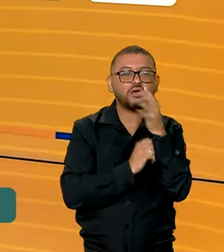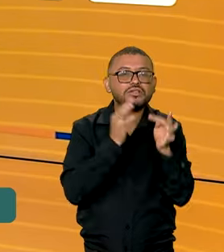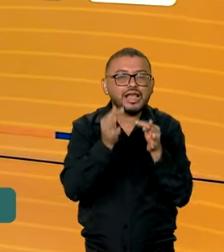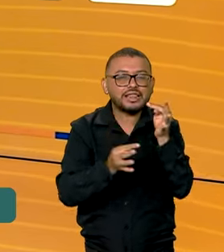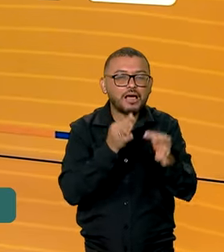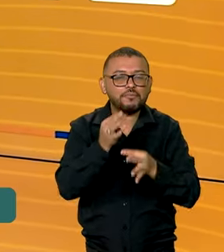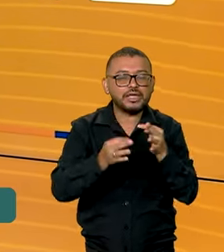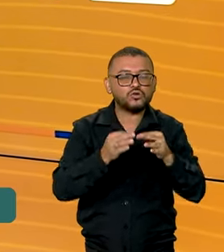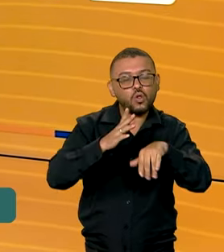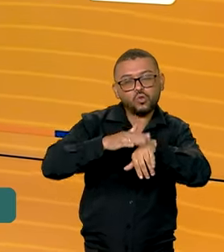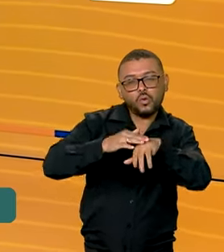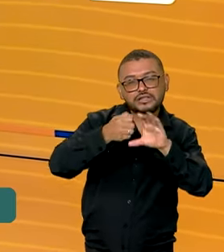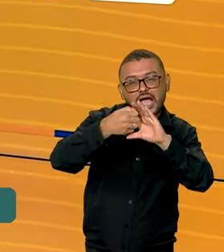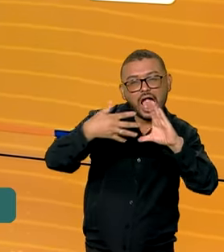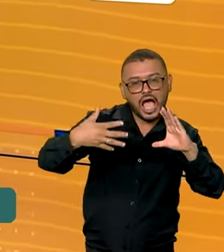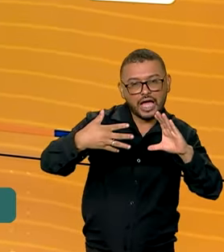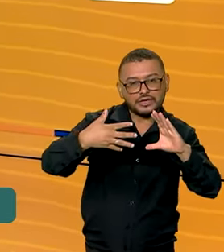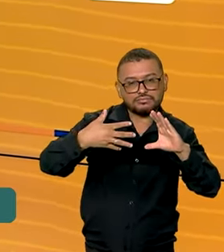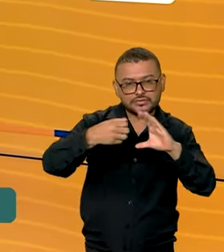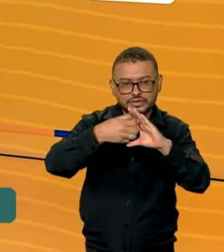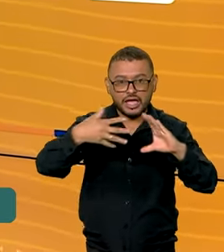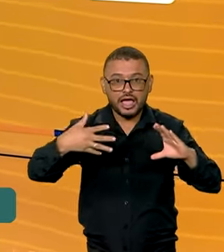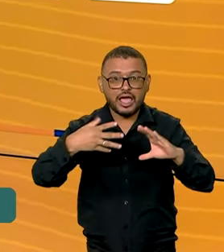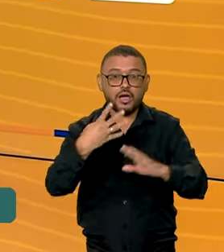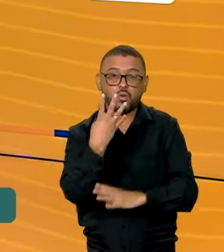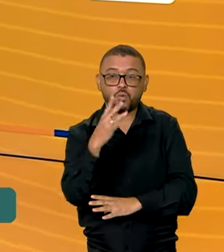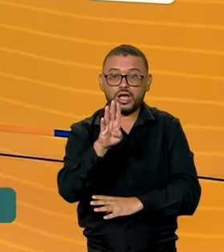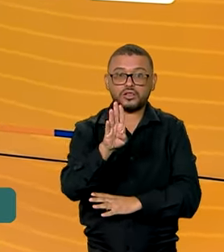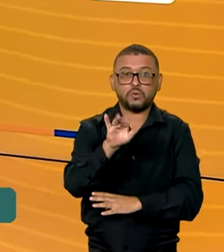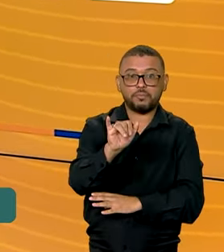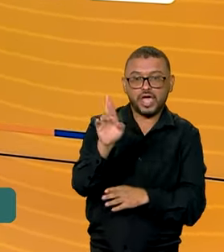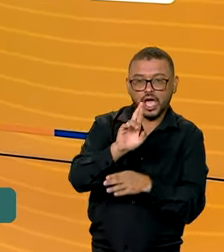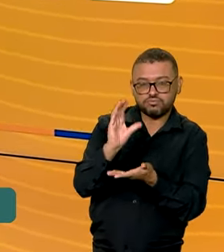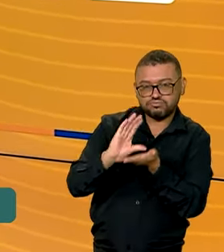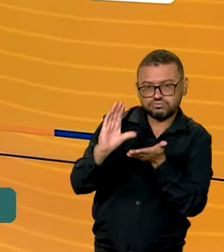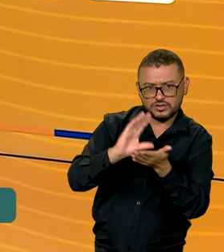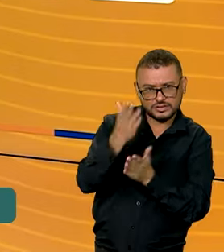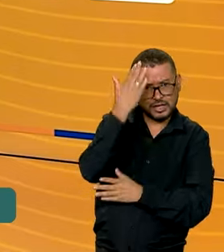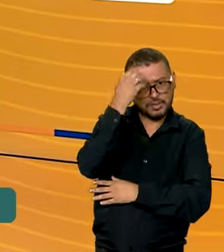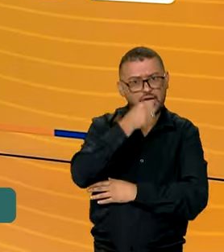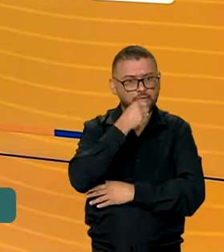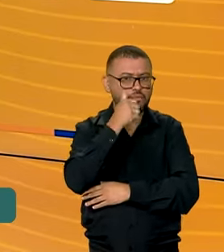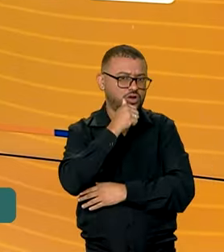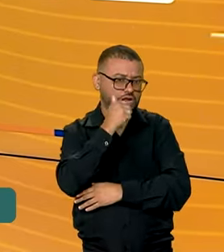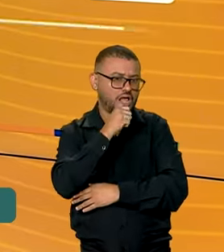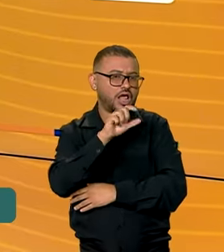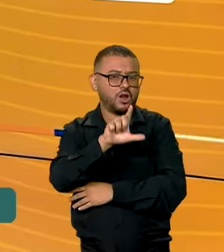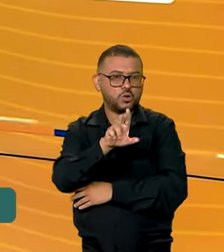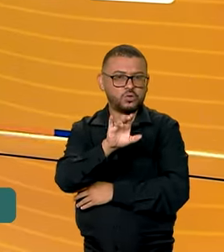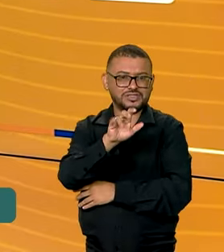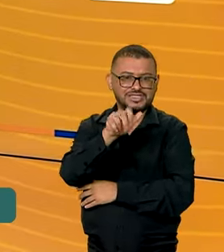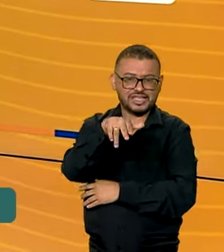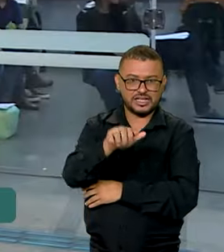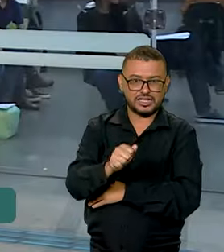de doenças raras. Um investimento de R$ 4 bilhões. A reportagem é de Luciana Colares de